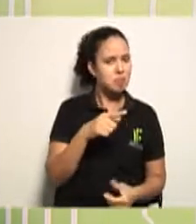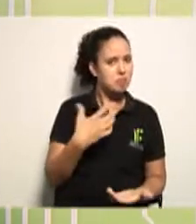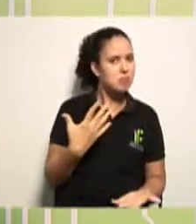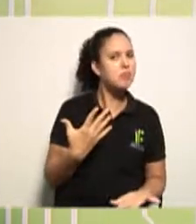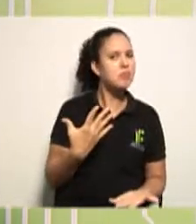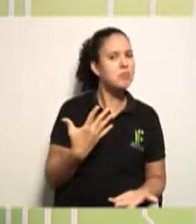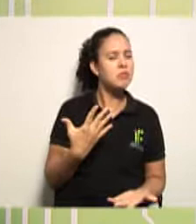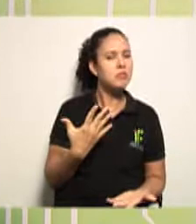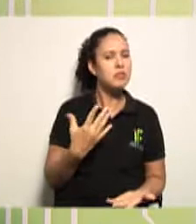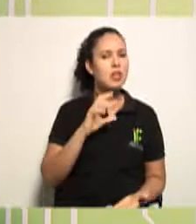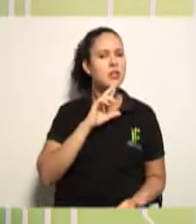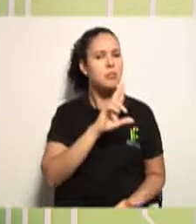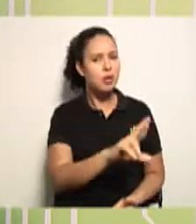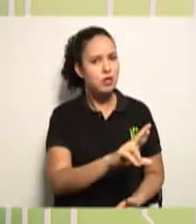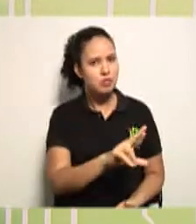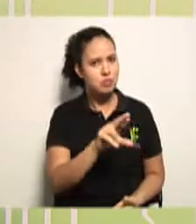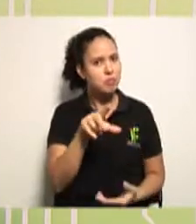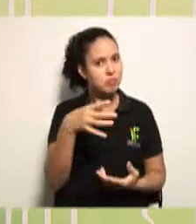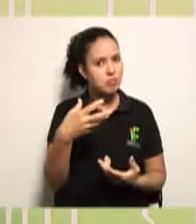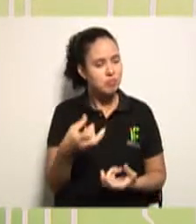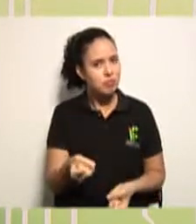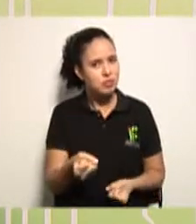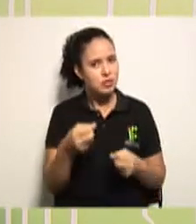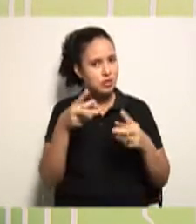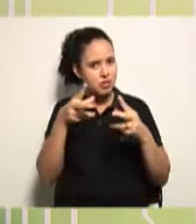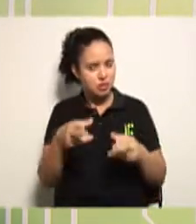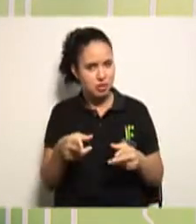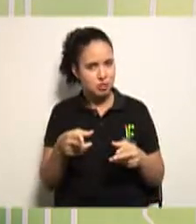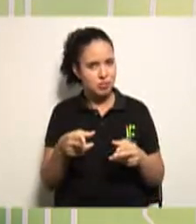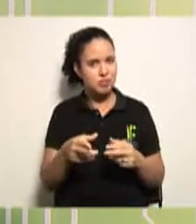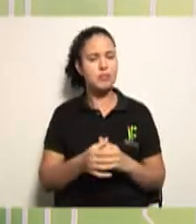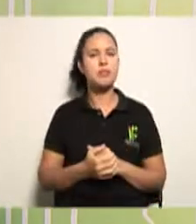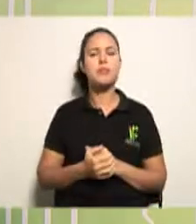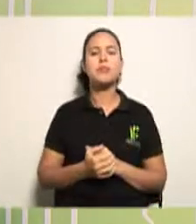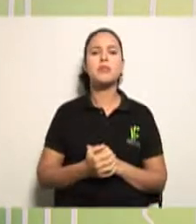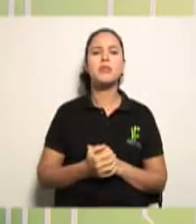algumas respostas que nós tivemos aí? Será que